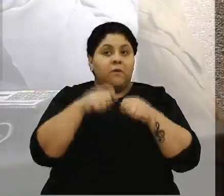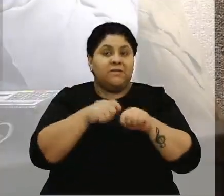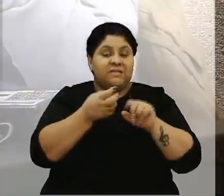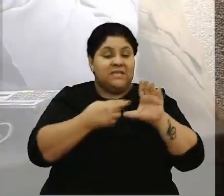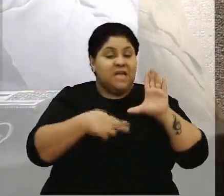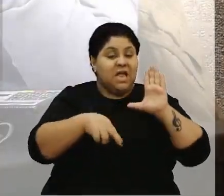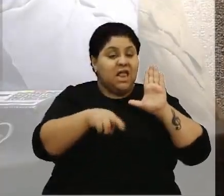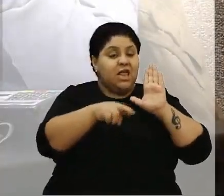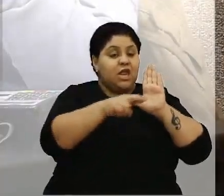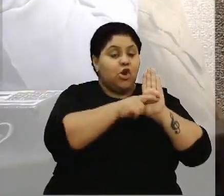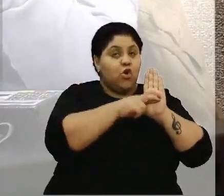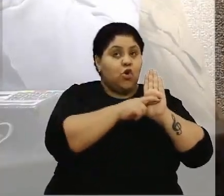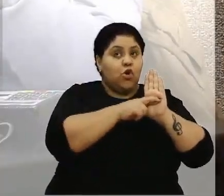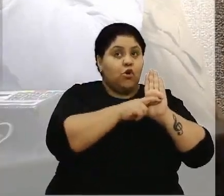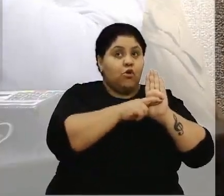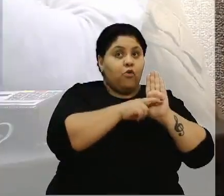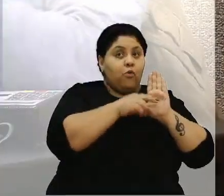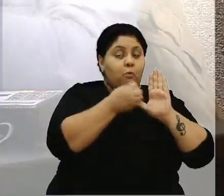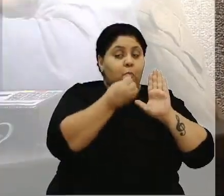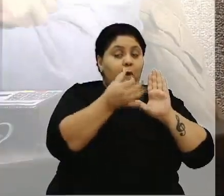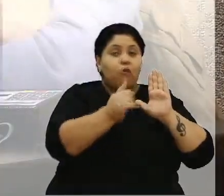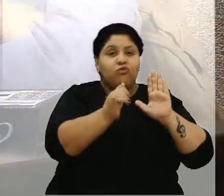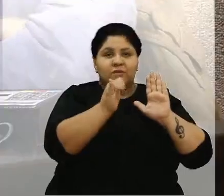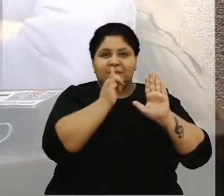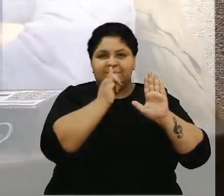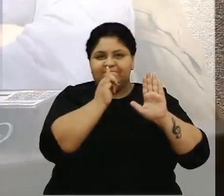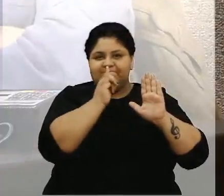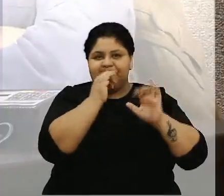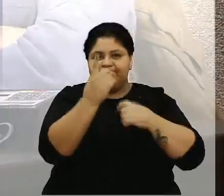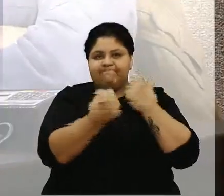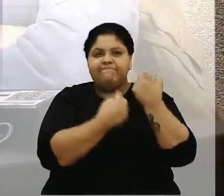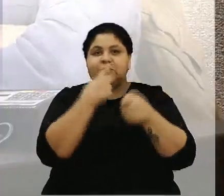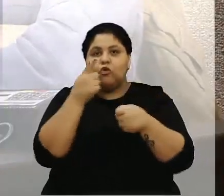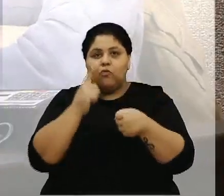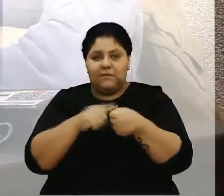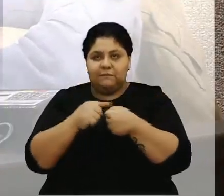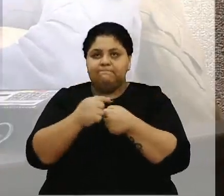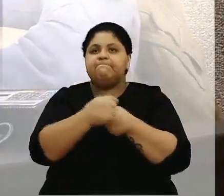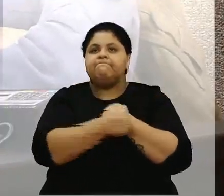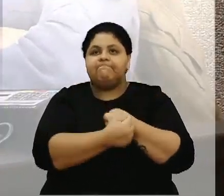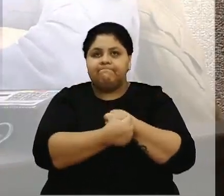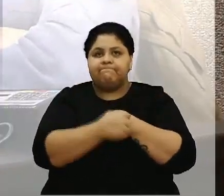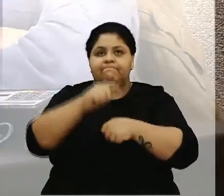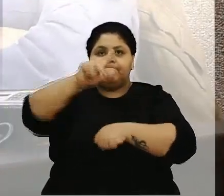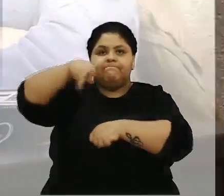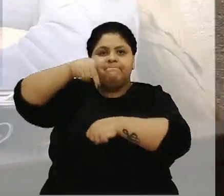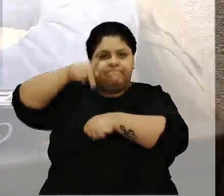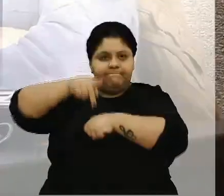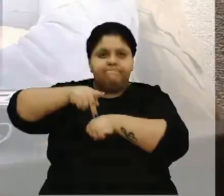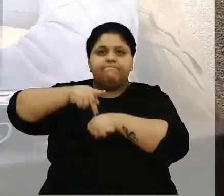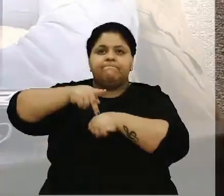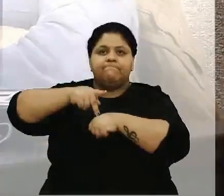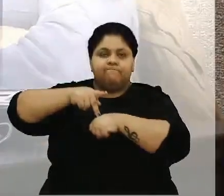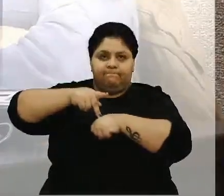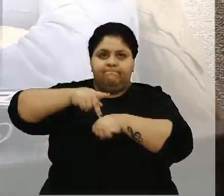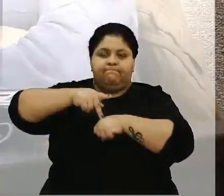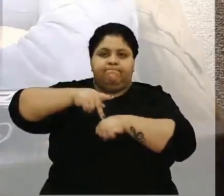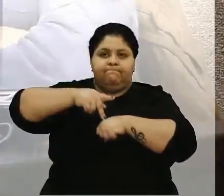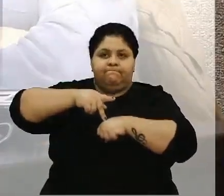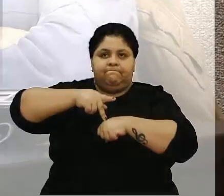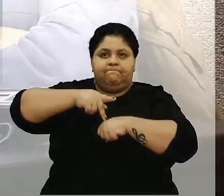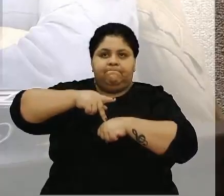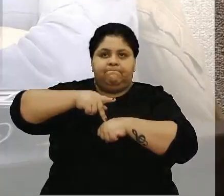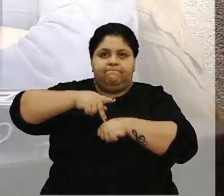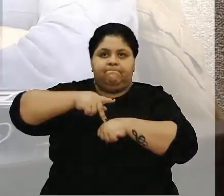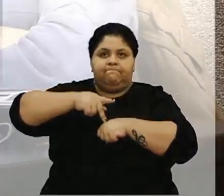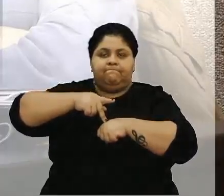recuperar bons exemplos de algumas cidades, de alguns países que tomaram a